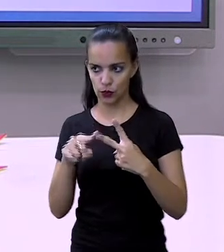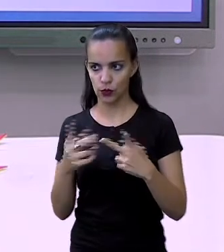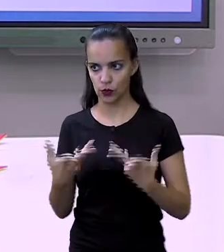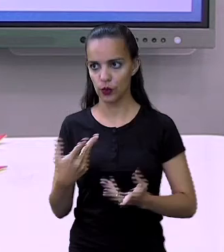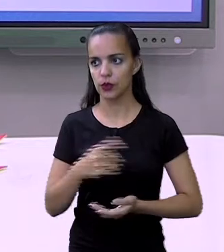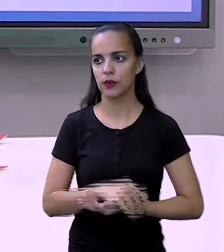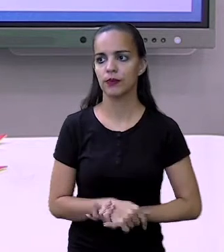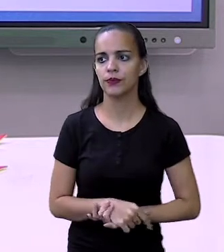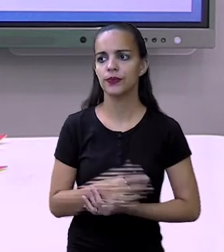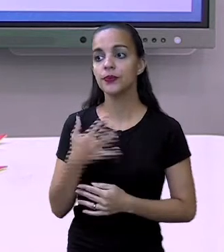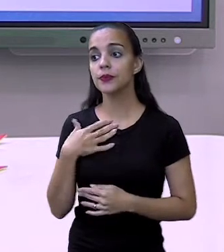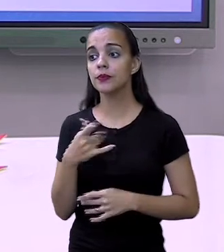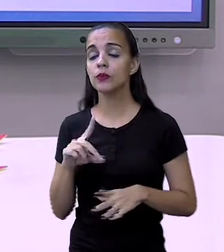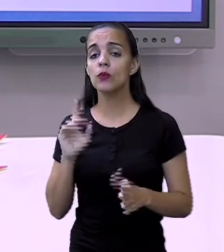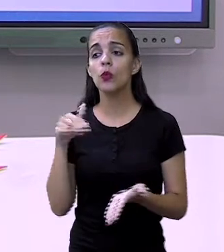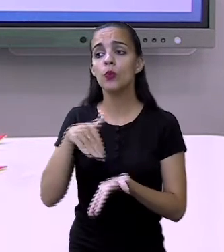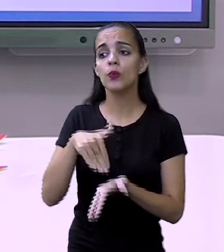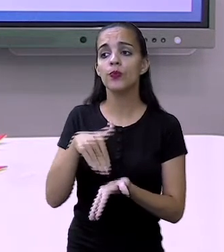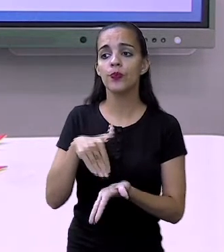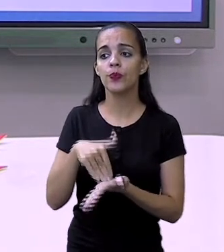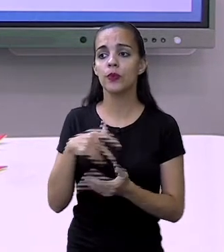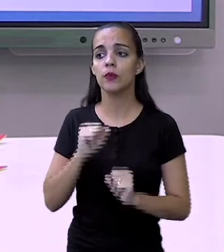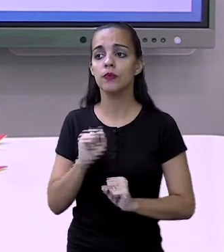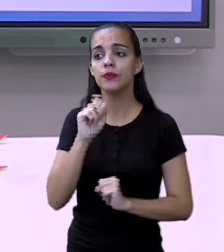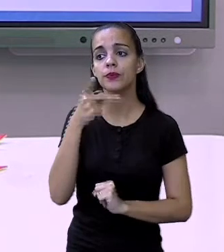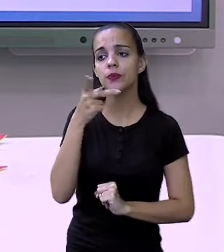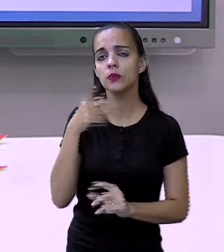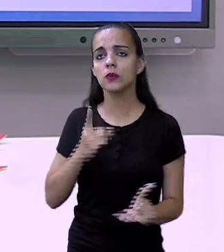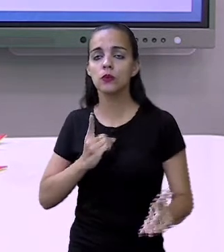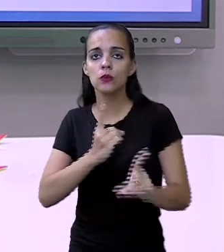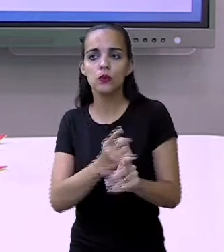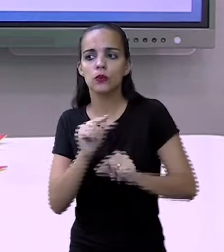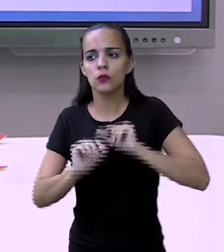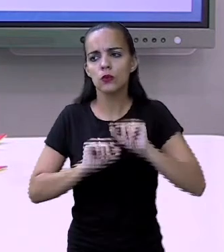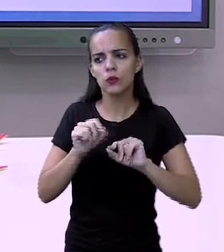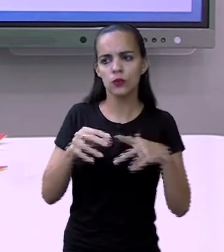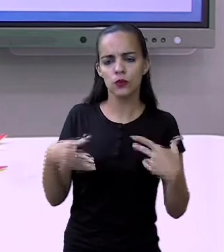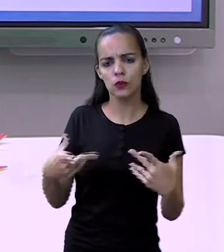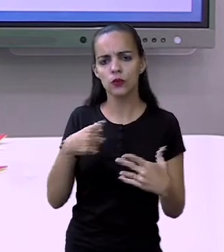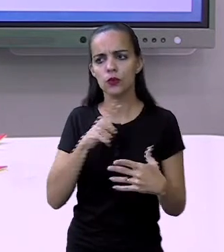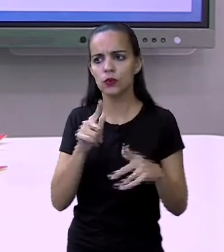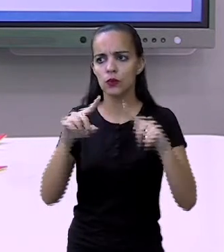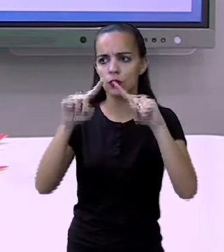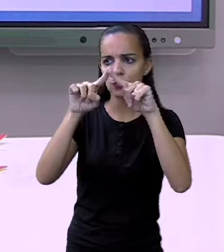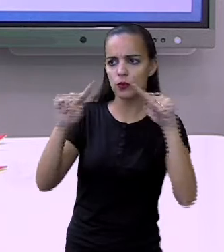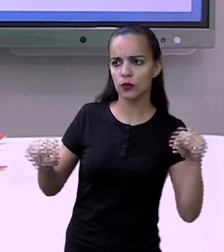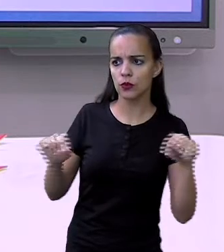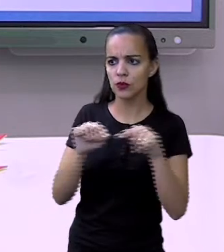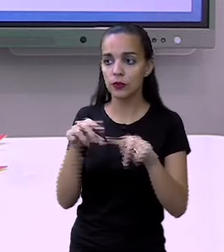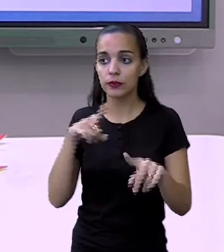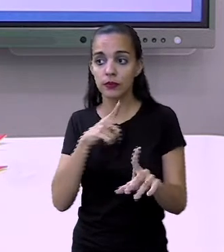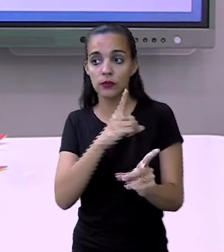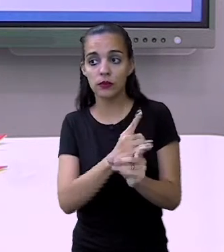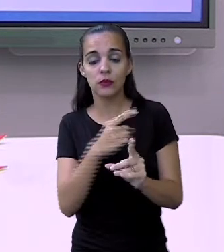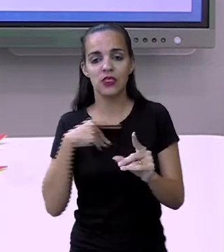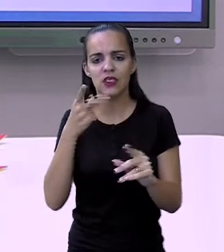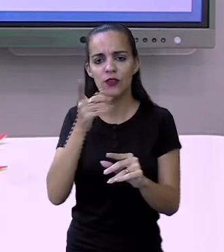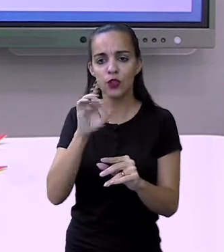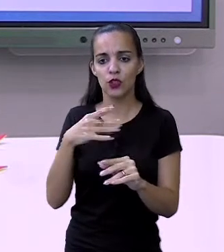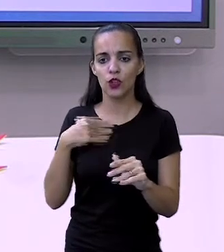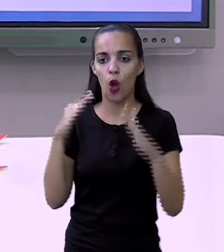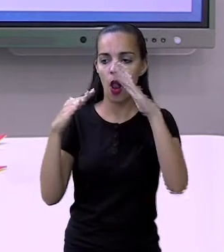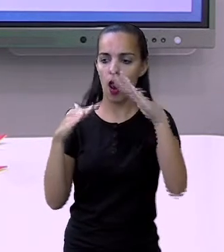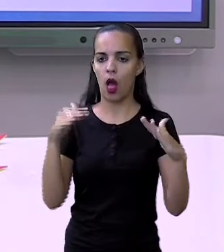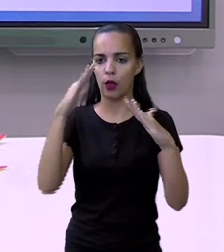congruente. E, por último, eu posso encontrar quando o triângulo for lado, lado, lado, que é o caso